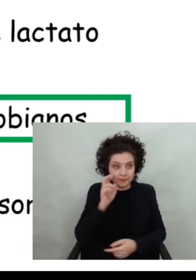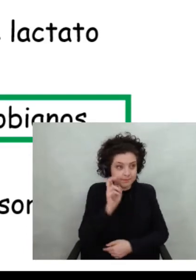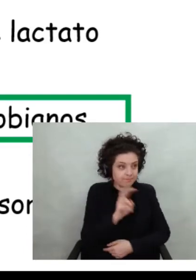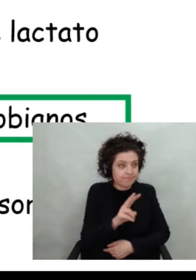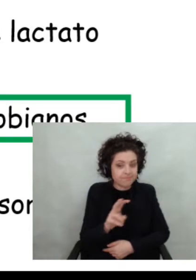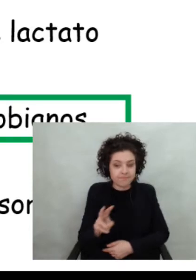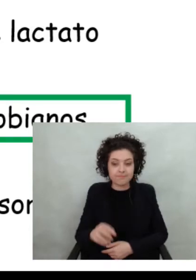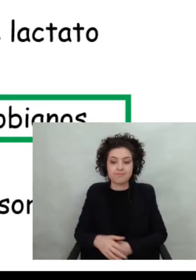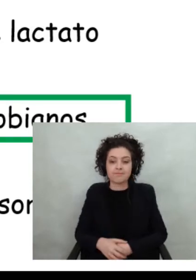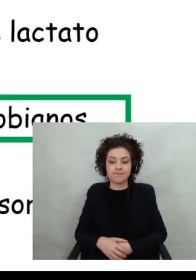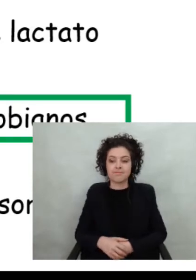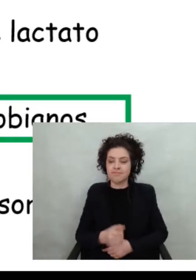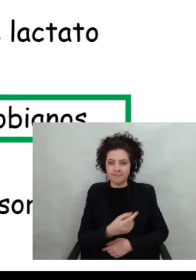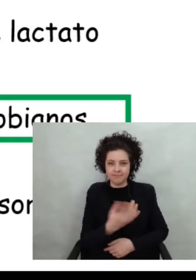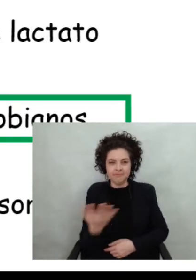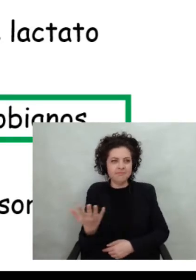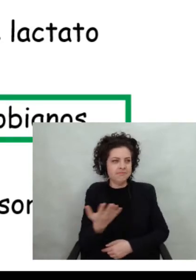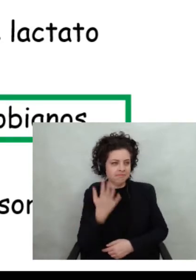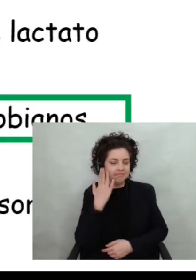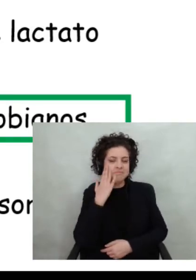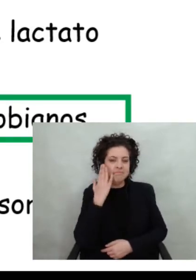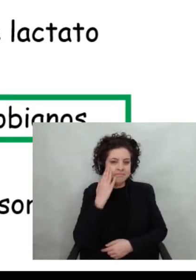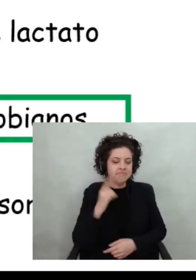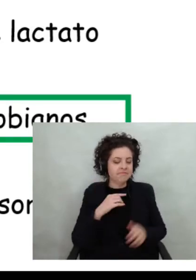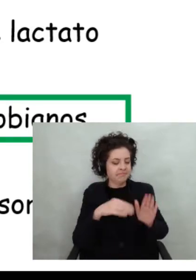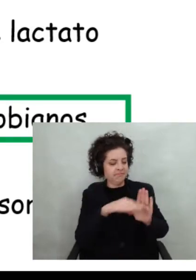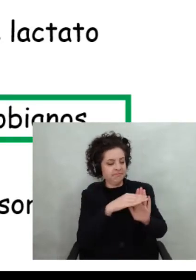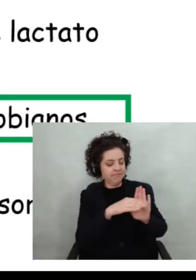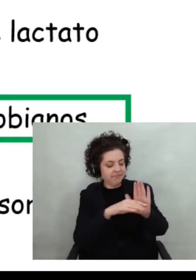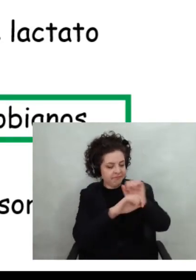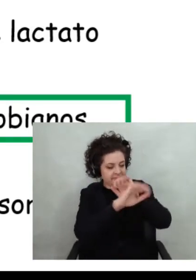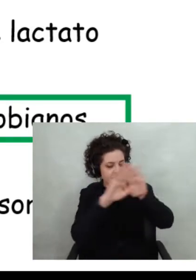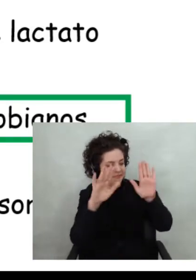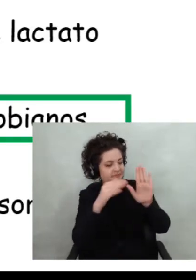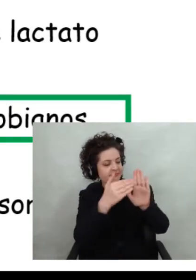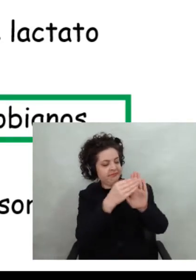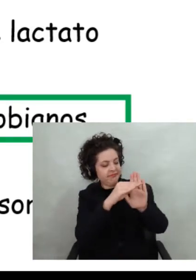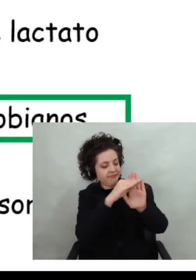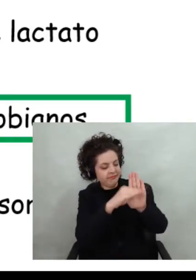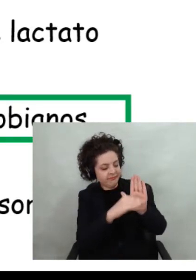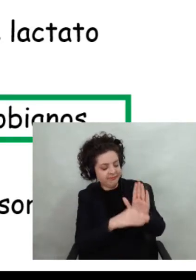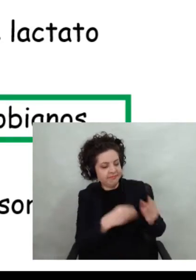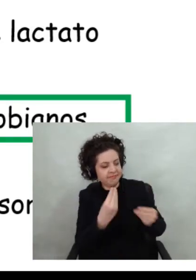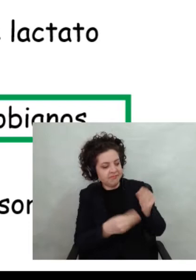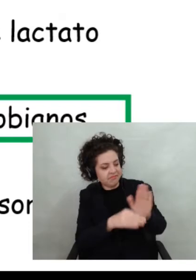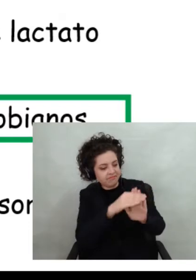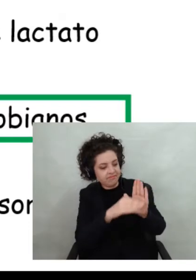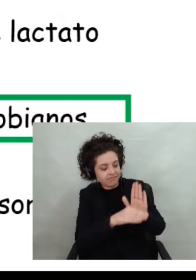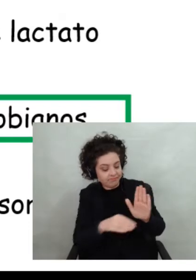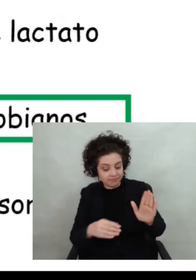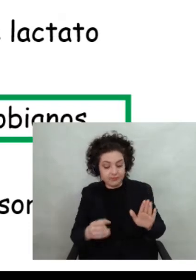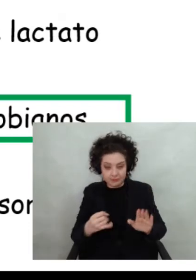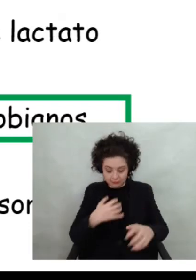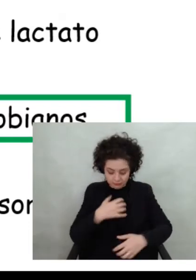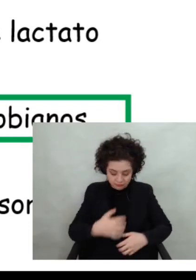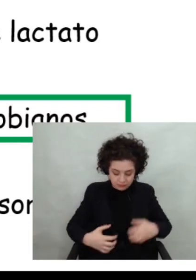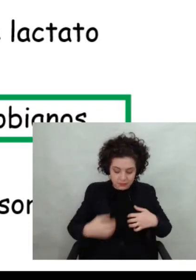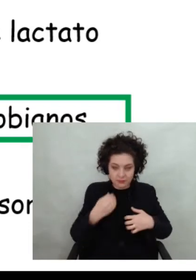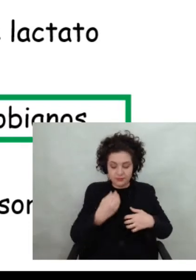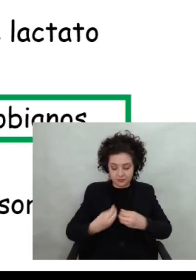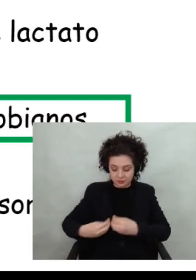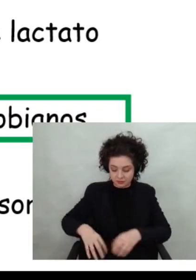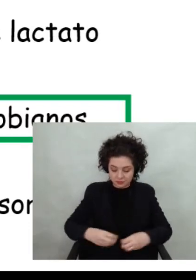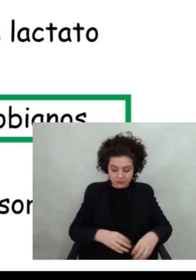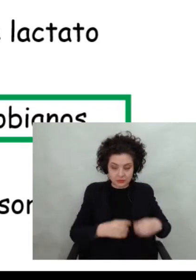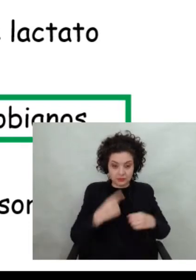muitos de vocês sabem, existem diretrizes muito claras de como a gente deve tratar a sepse. Existe o pacote da primeira hora, em que